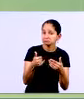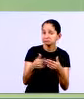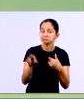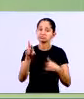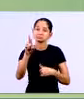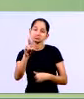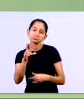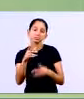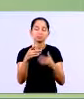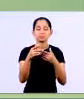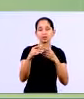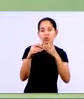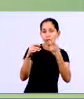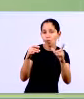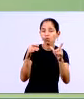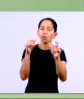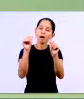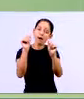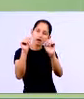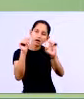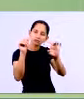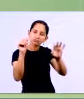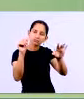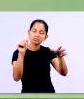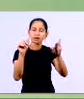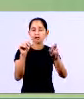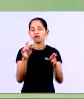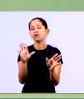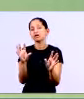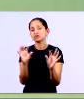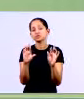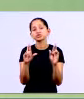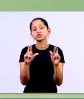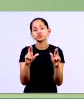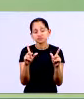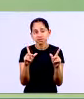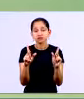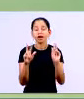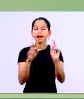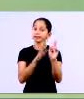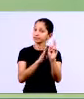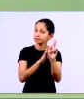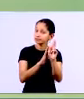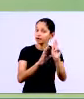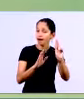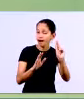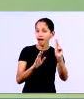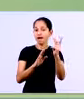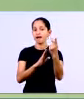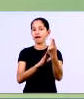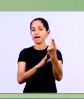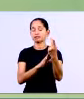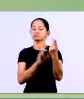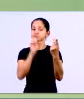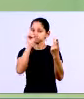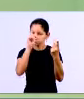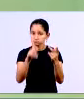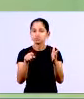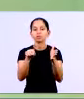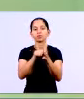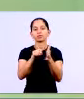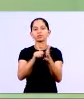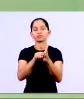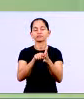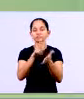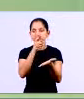consoante, e a palavra seguinte começar com H, então também com